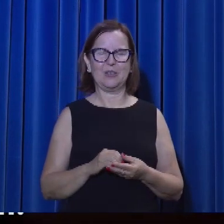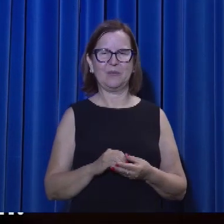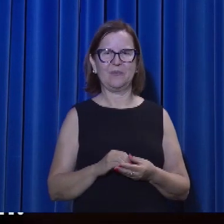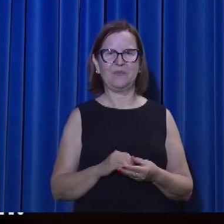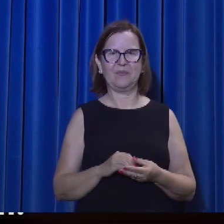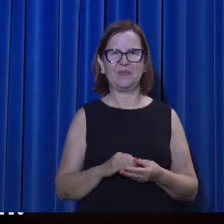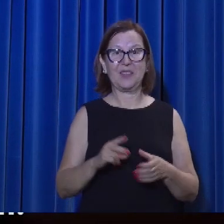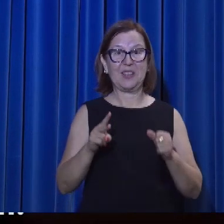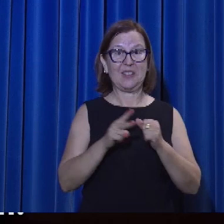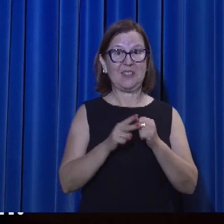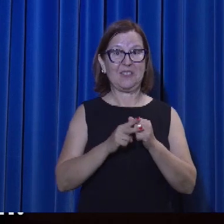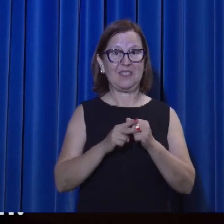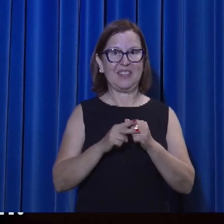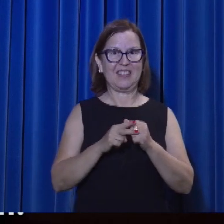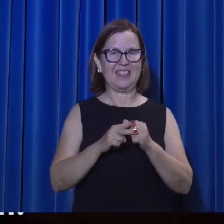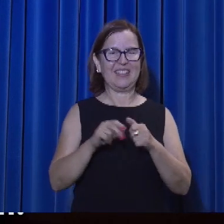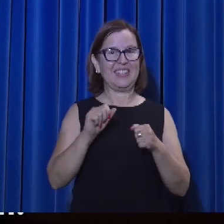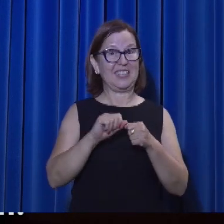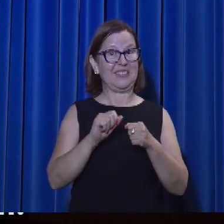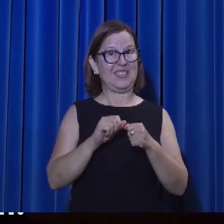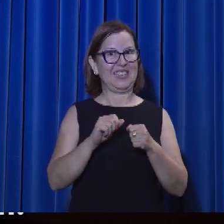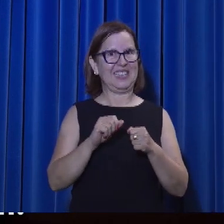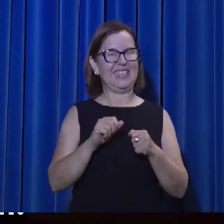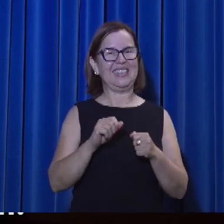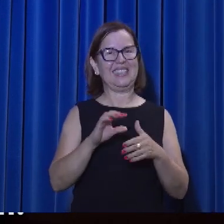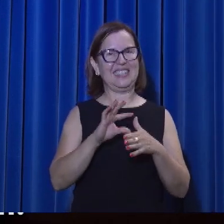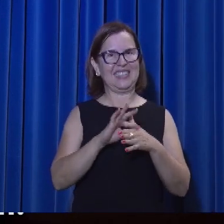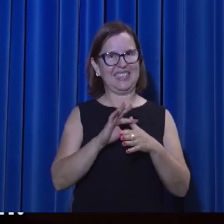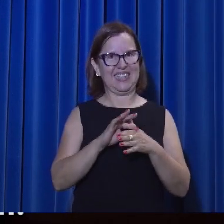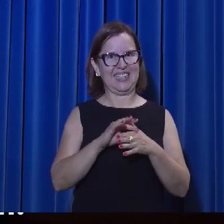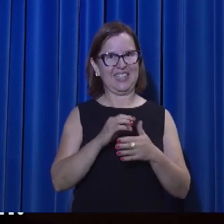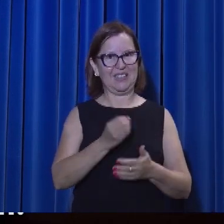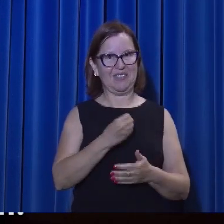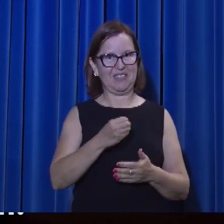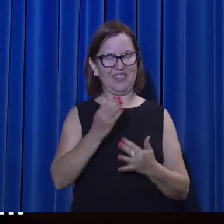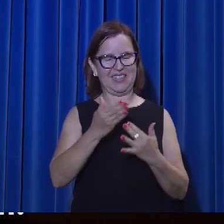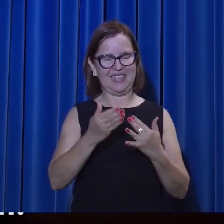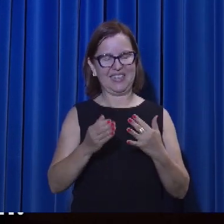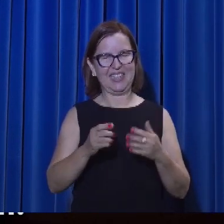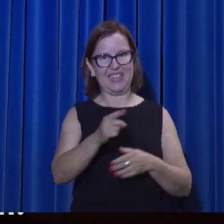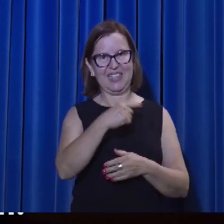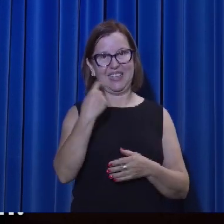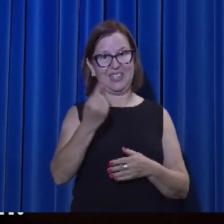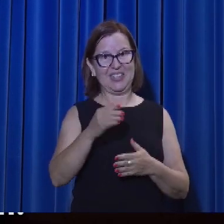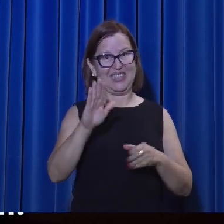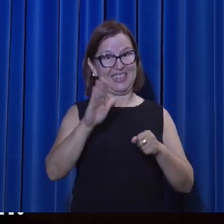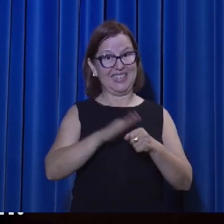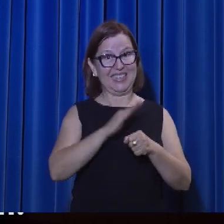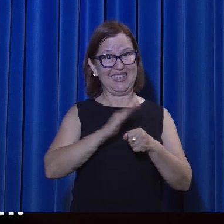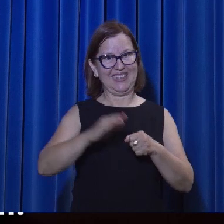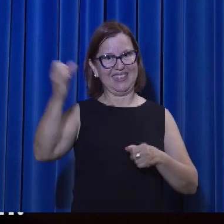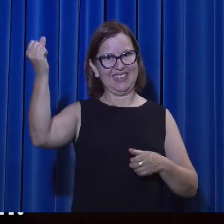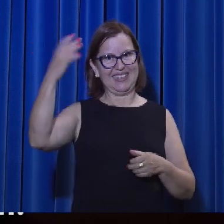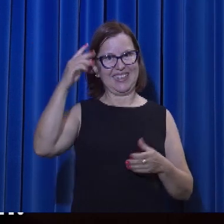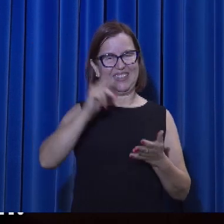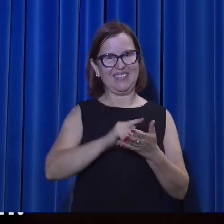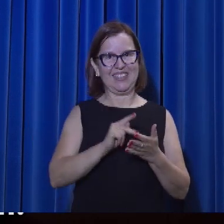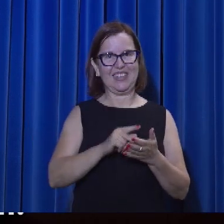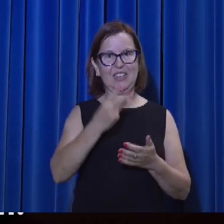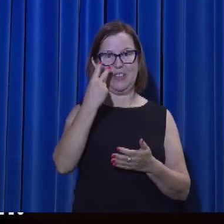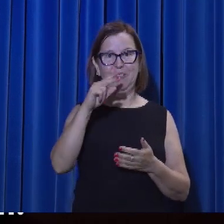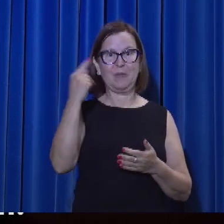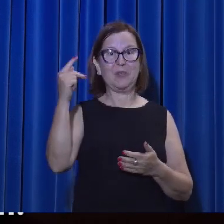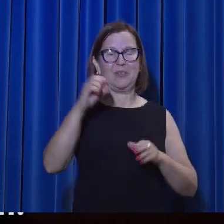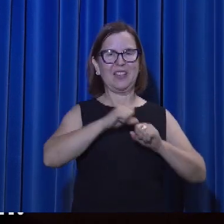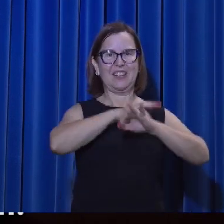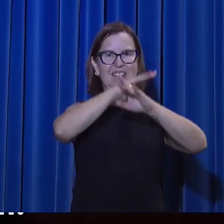E o Verbo se fez carne e habitou entre nós, cheio de graça e de verdade, e vimos a sua glória,